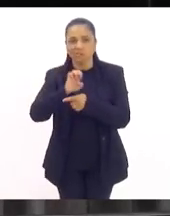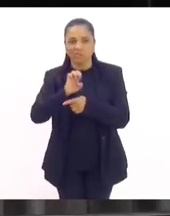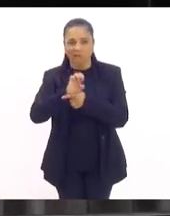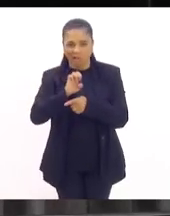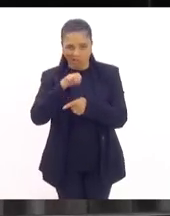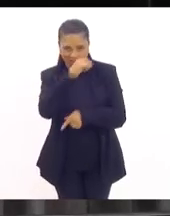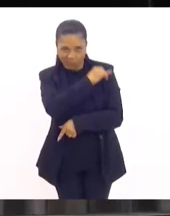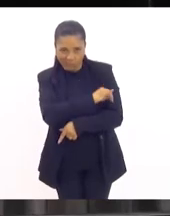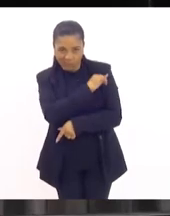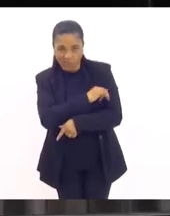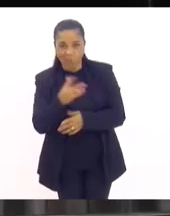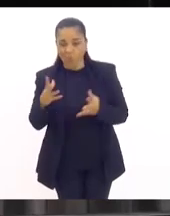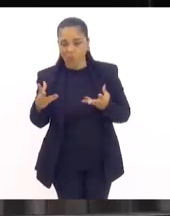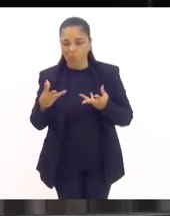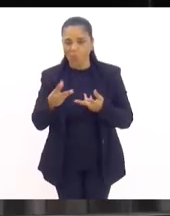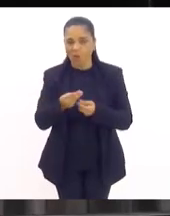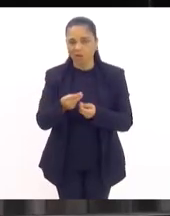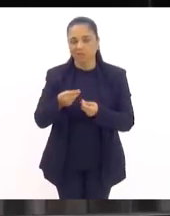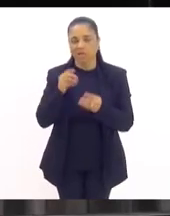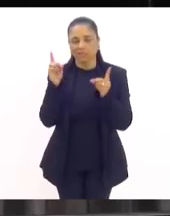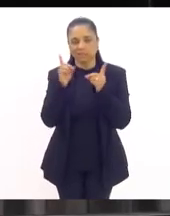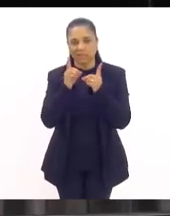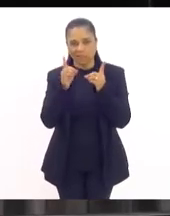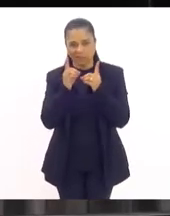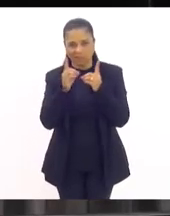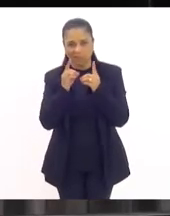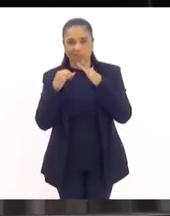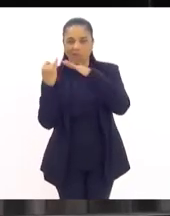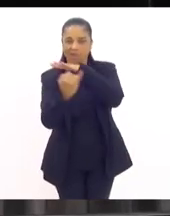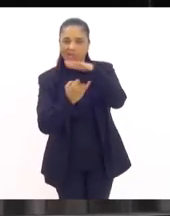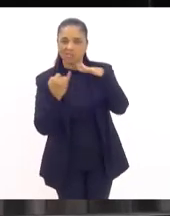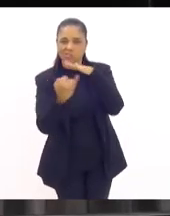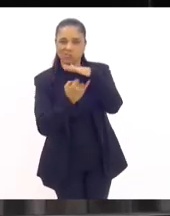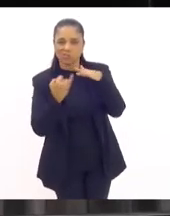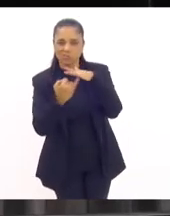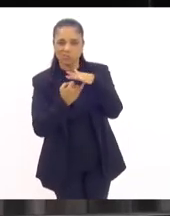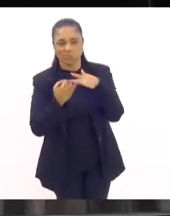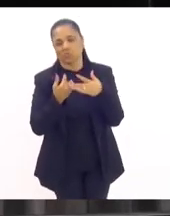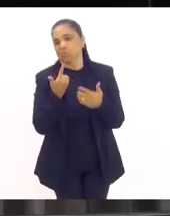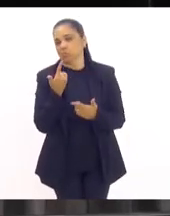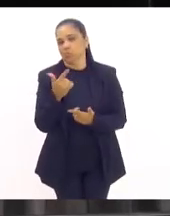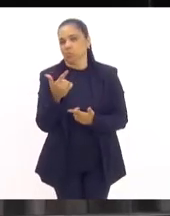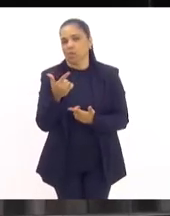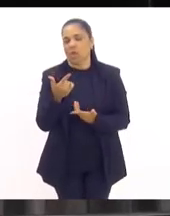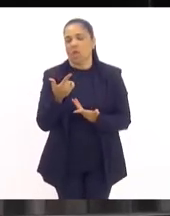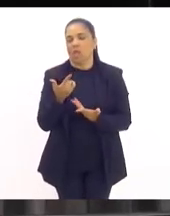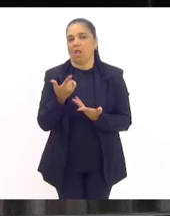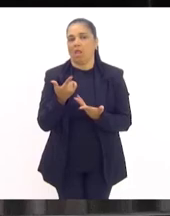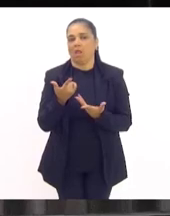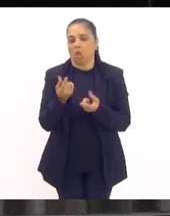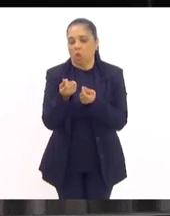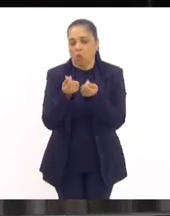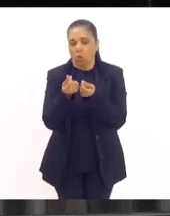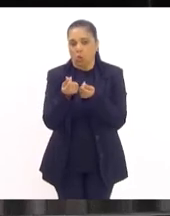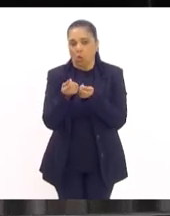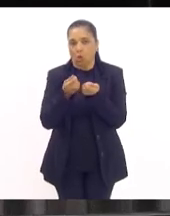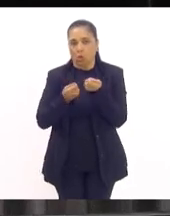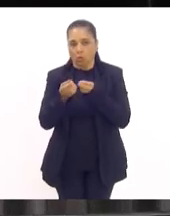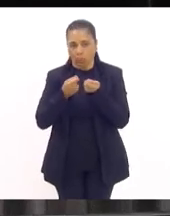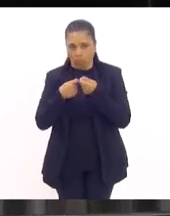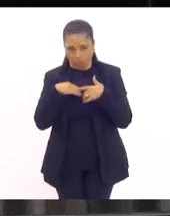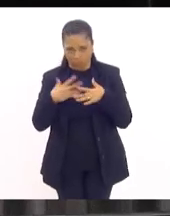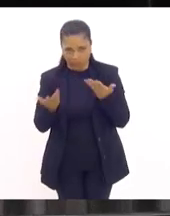para melhorar a qualidade do atendimento em instituições sem fins lucrativos. Foram 49